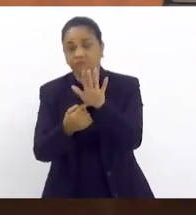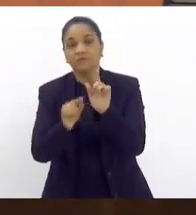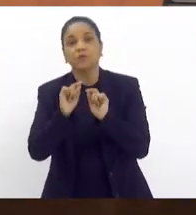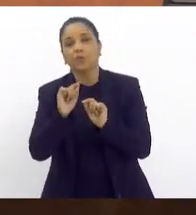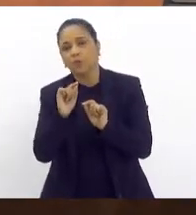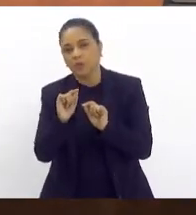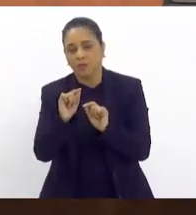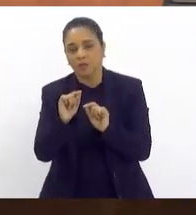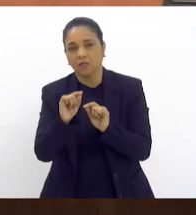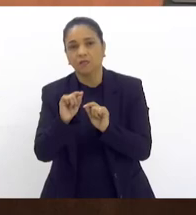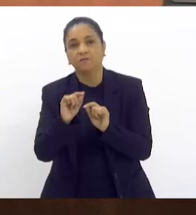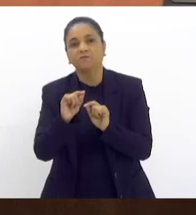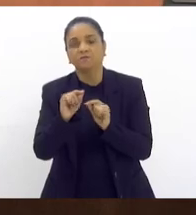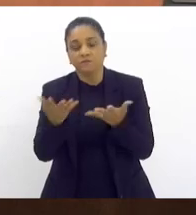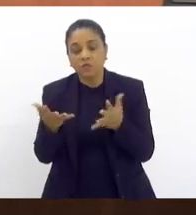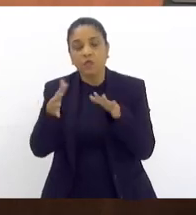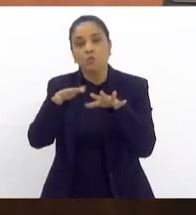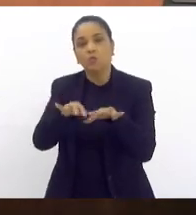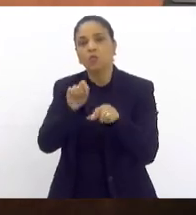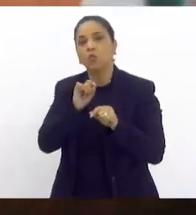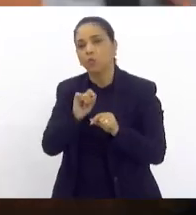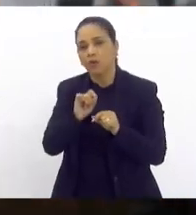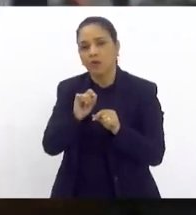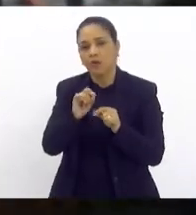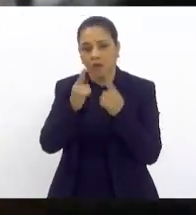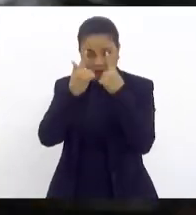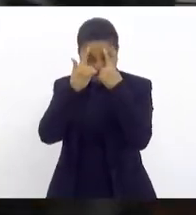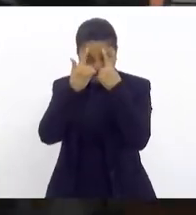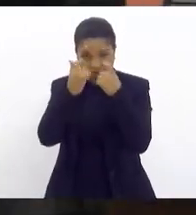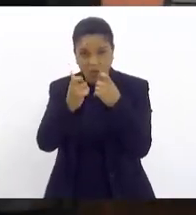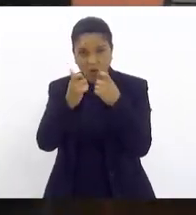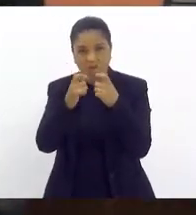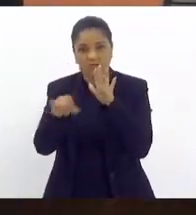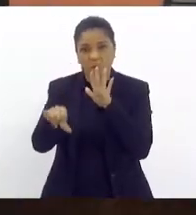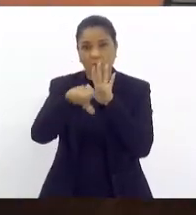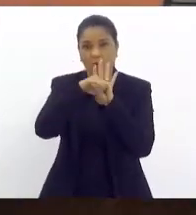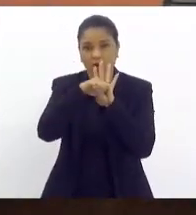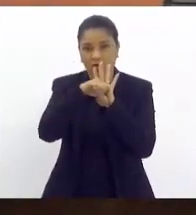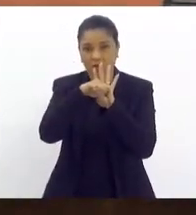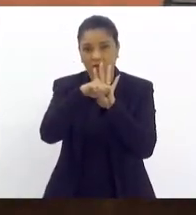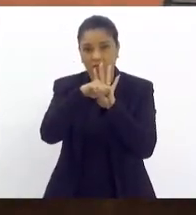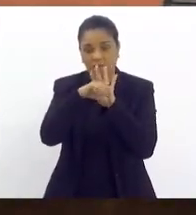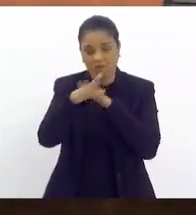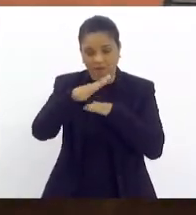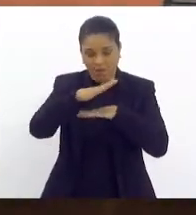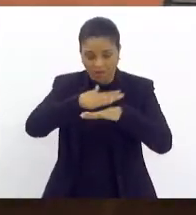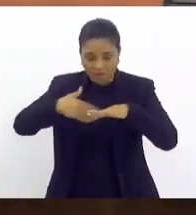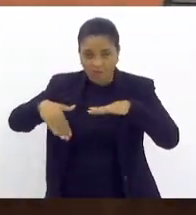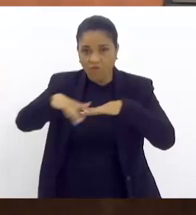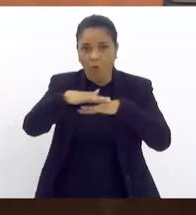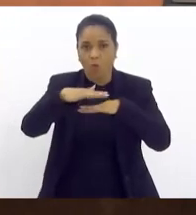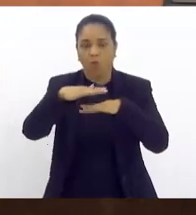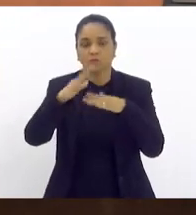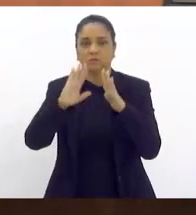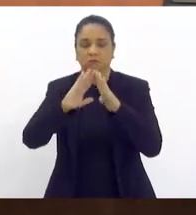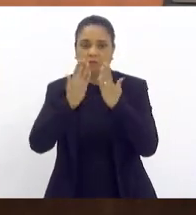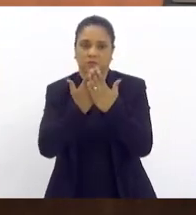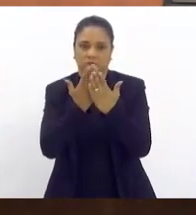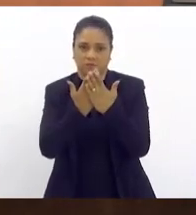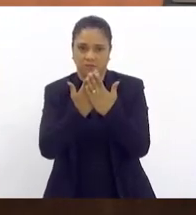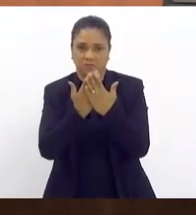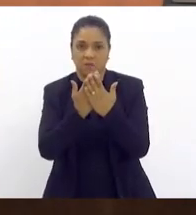é também de incluirmos não só a violência no sentido da criminalidade ali no entorno da escola mas também trazer